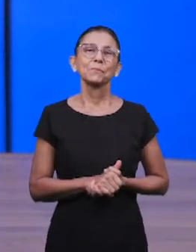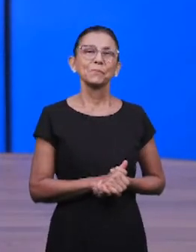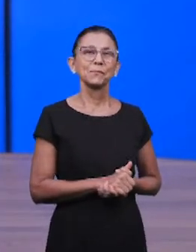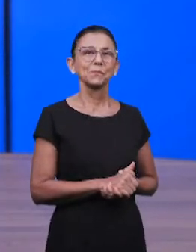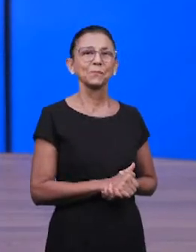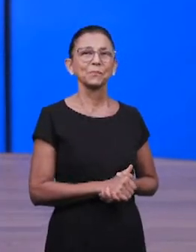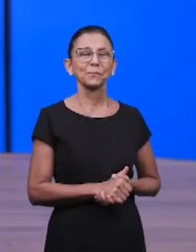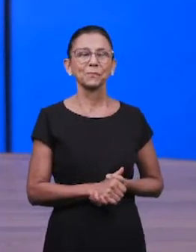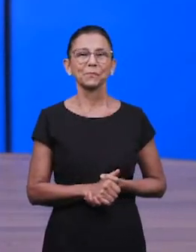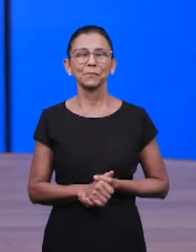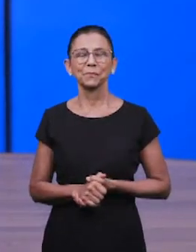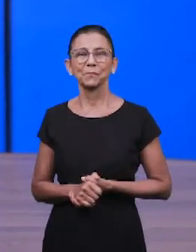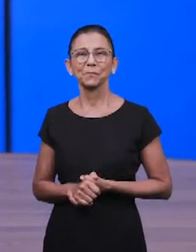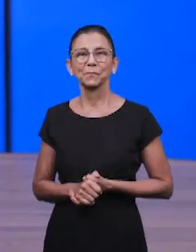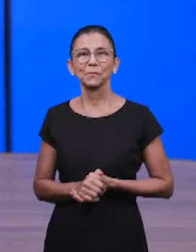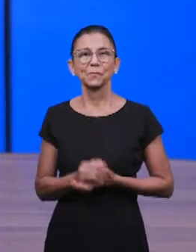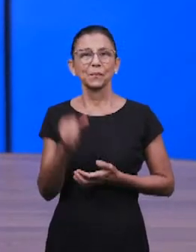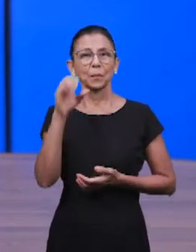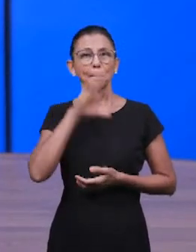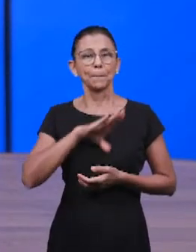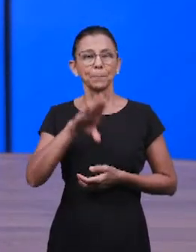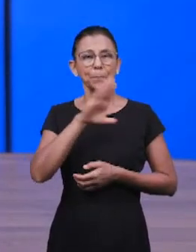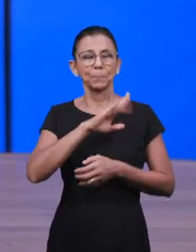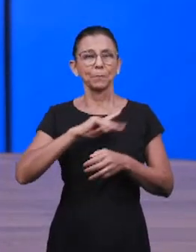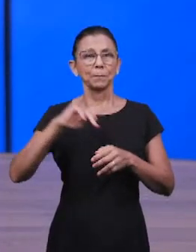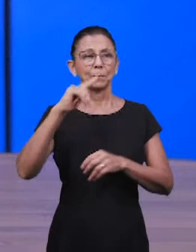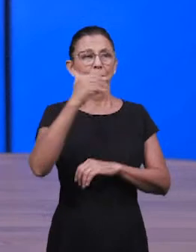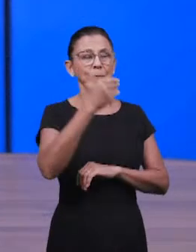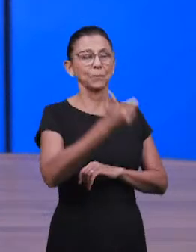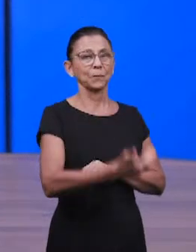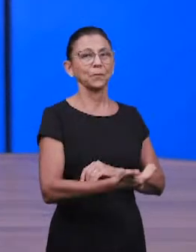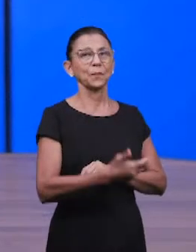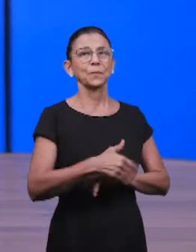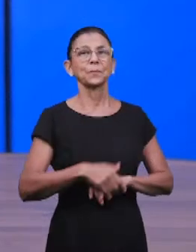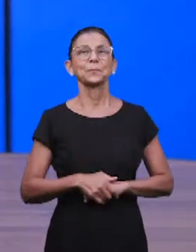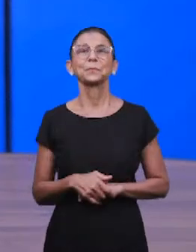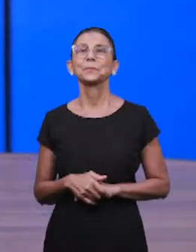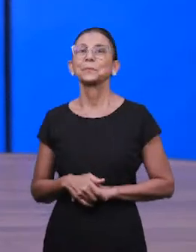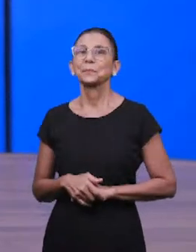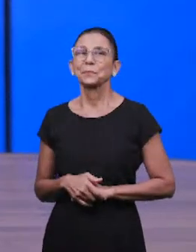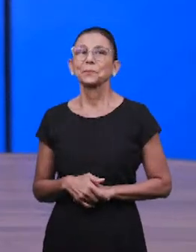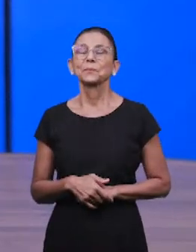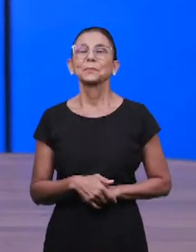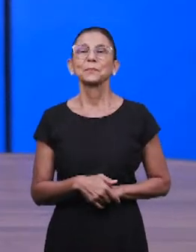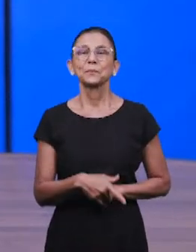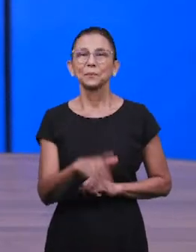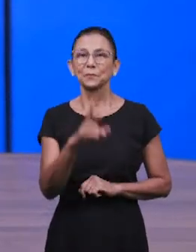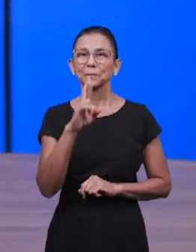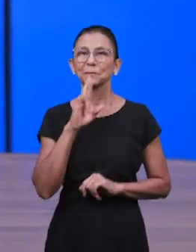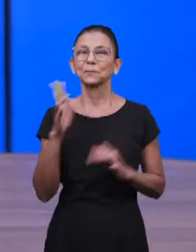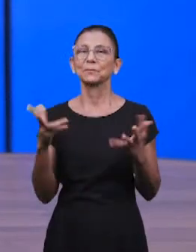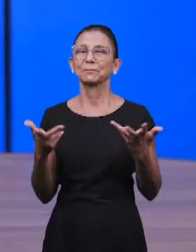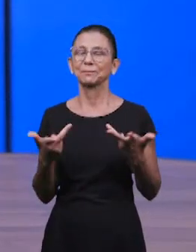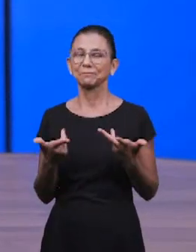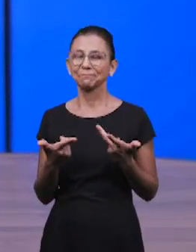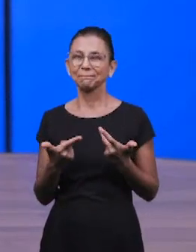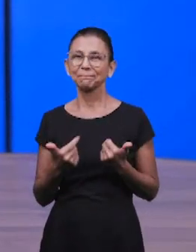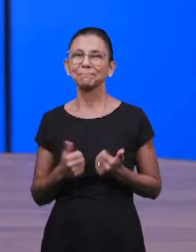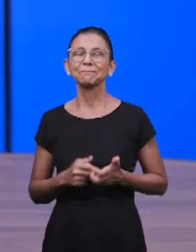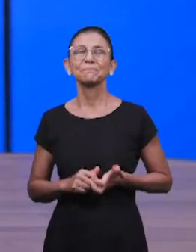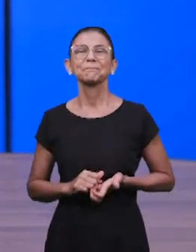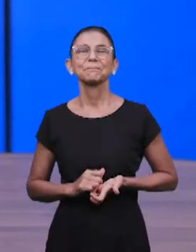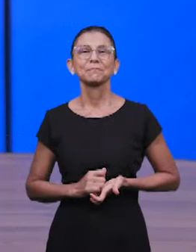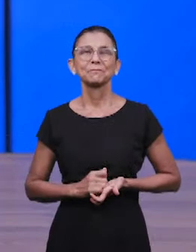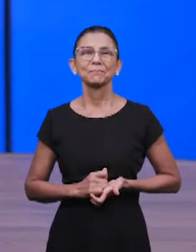em Portugal. Elas gravaram ali uma reunião onde deram ali respostas maravilhosas. Vamos ouvir então as nossas irmãs,